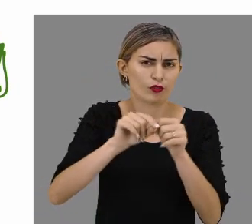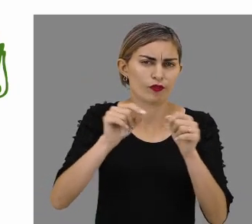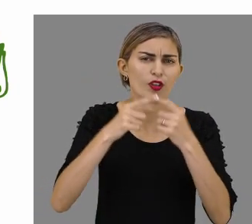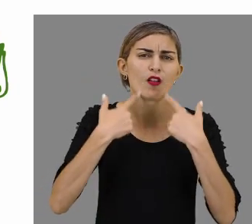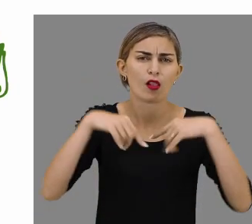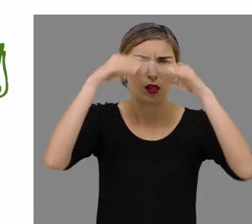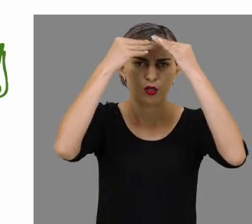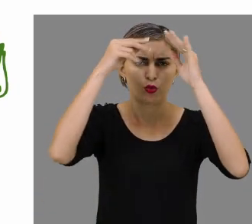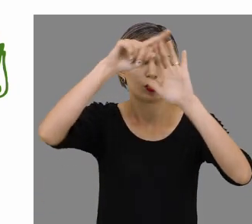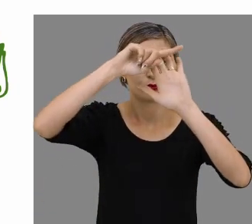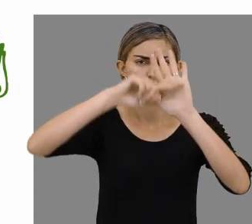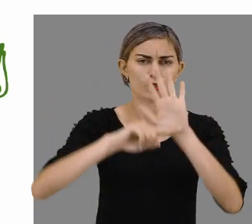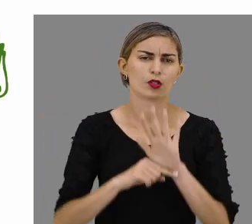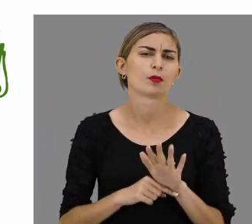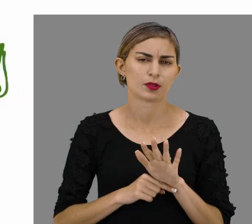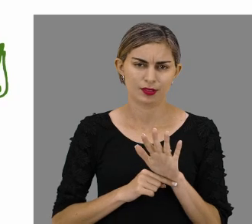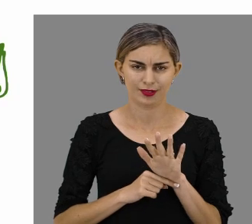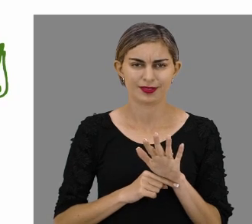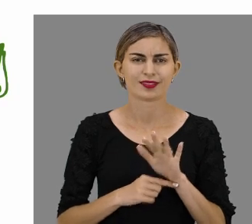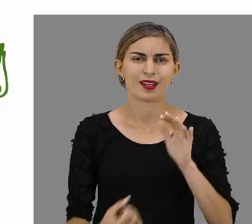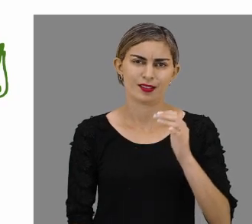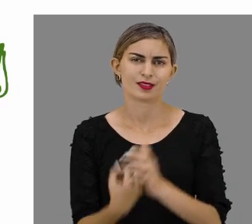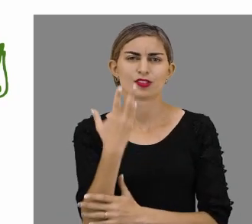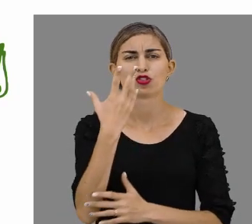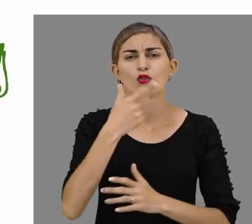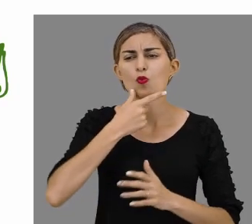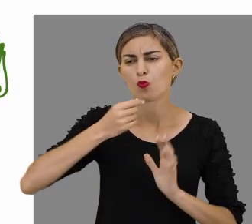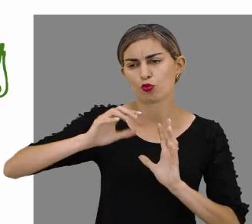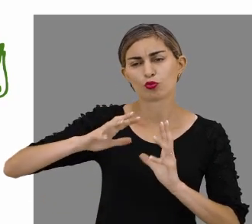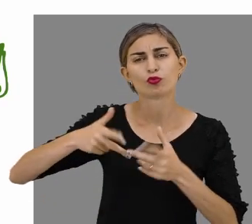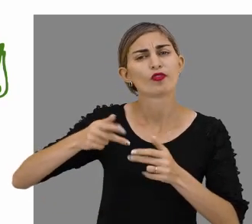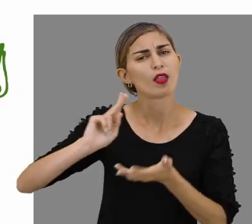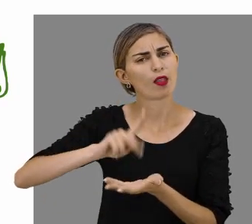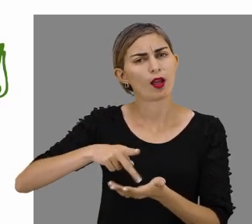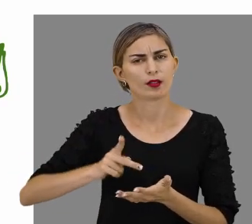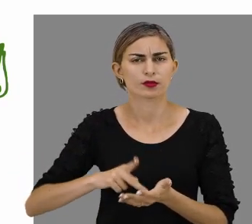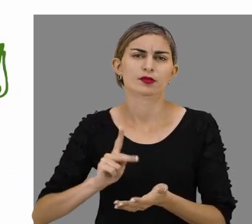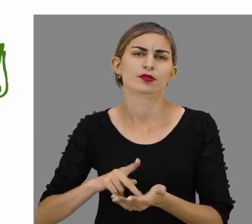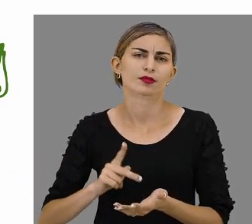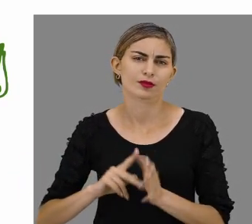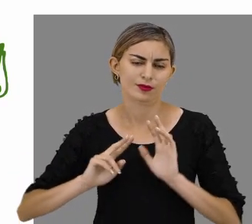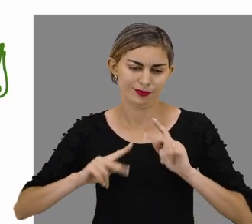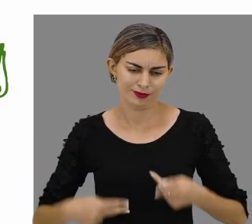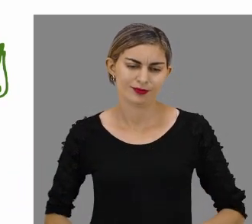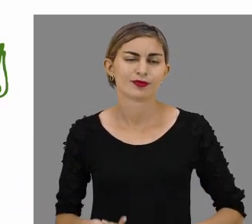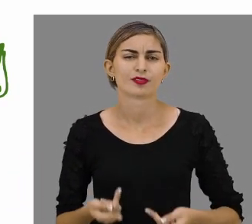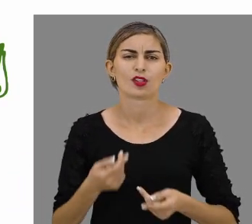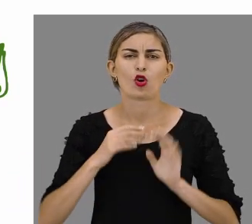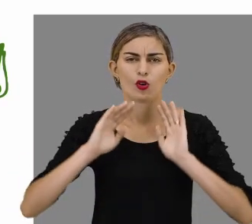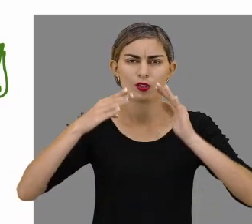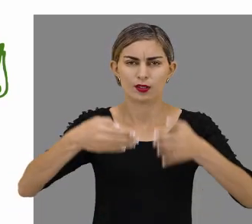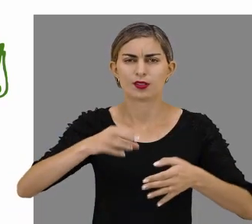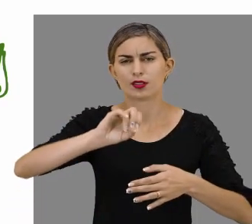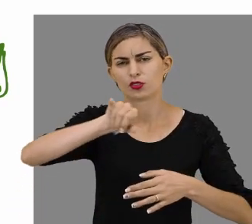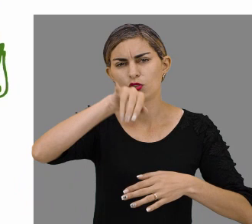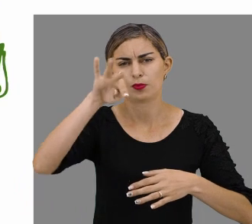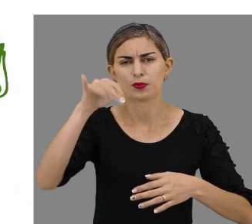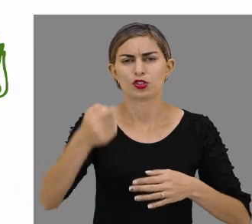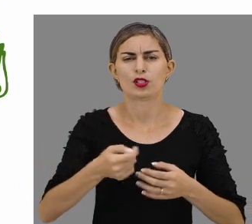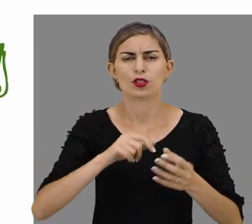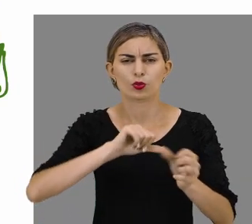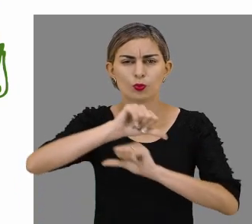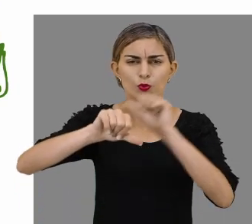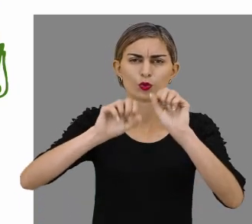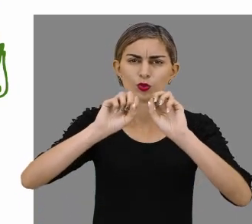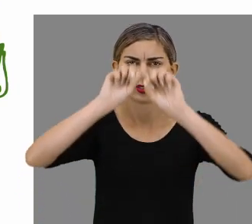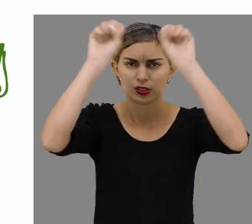feitos nas linguagens de programação às entidades existentes do mundo real. Devido a isso, na orientação a objetos, ocorre a